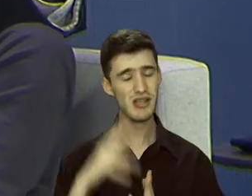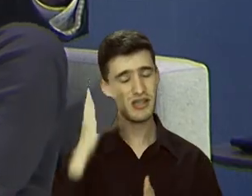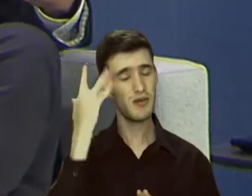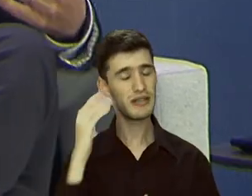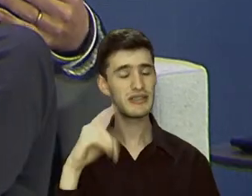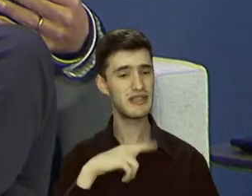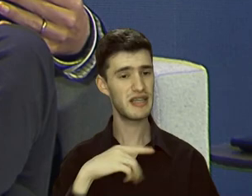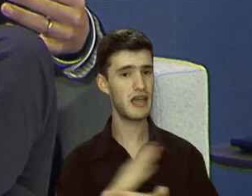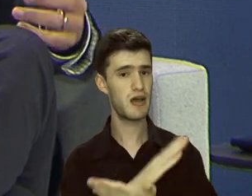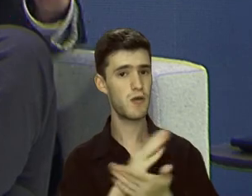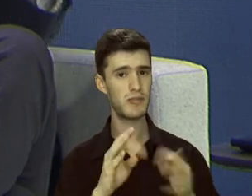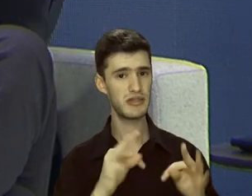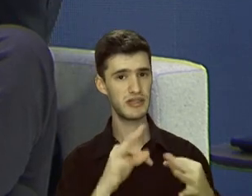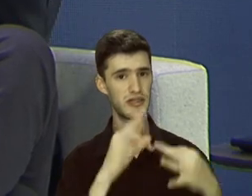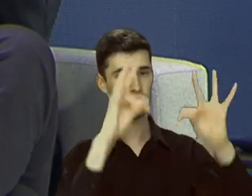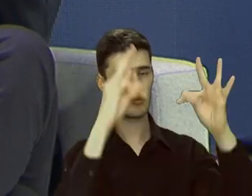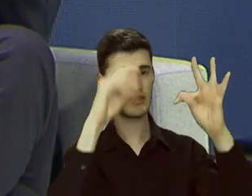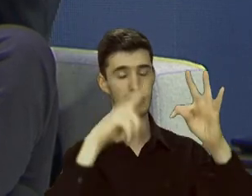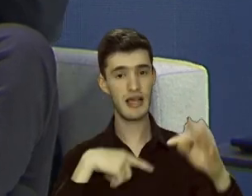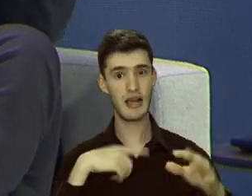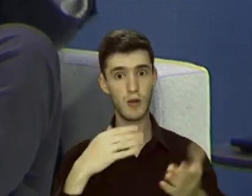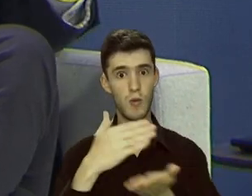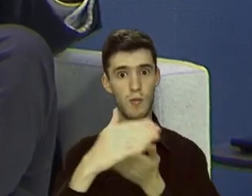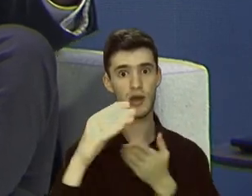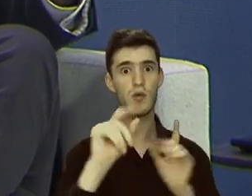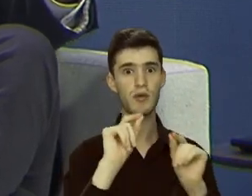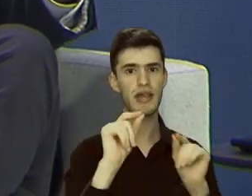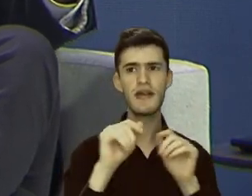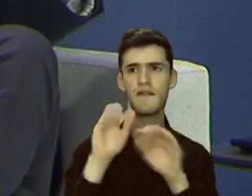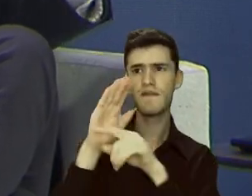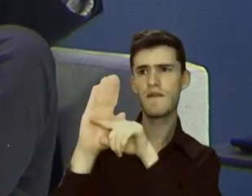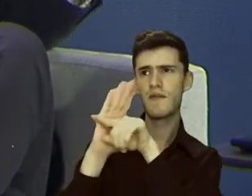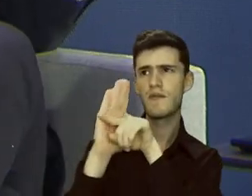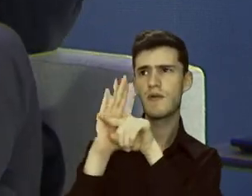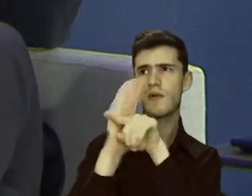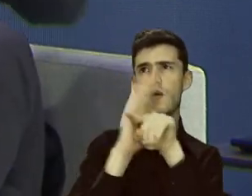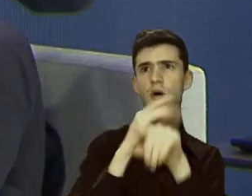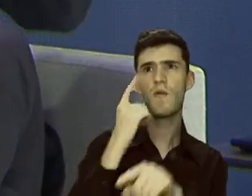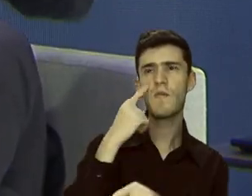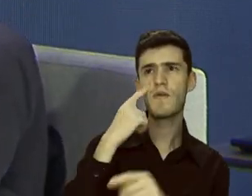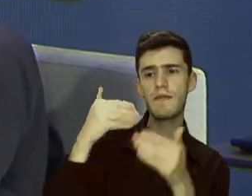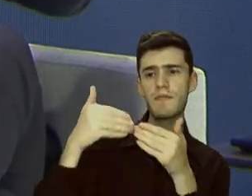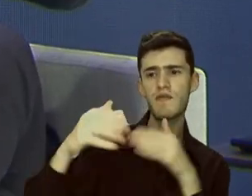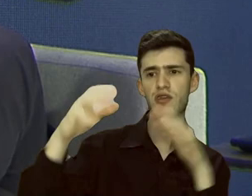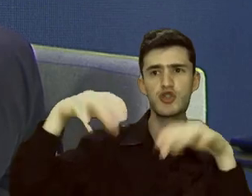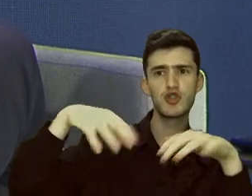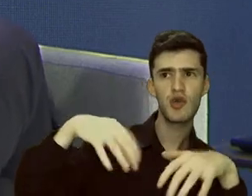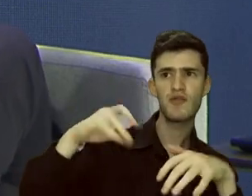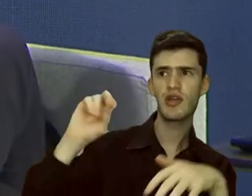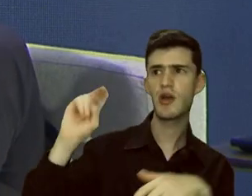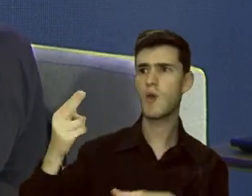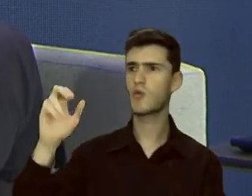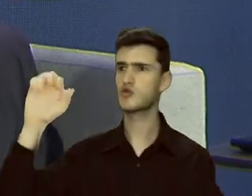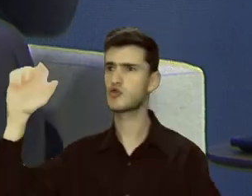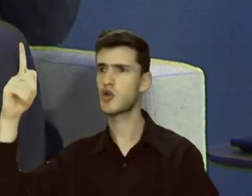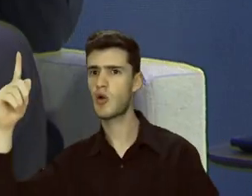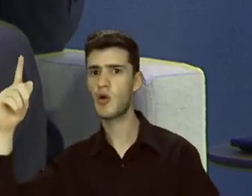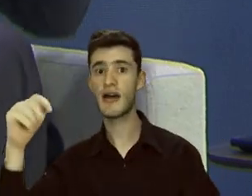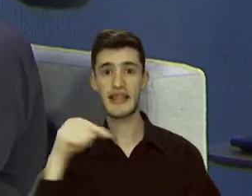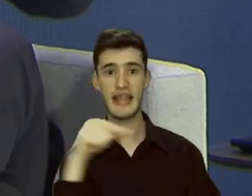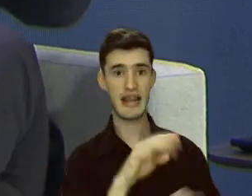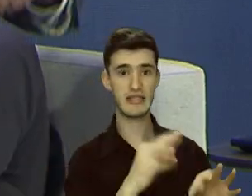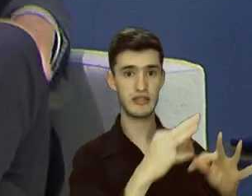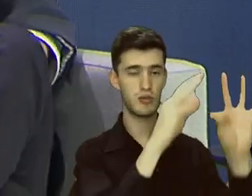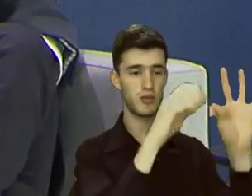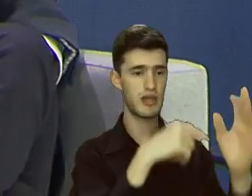previsão climática com decisão ao ser tomada por exemplo cole hoje e não daqui dois dias porque você vai